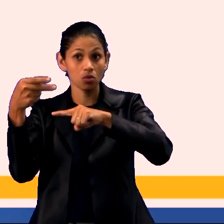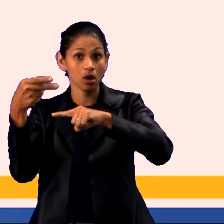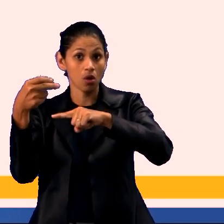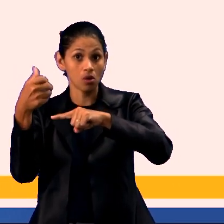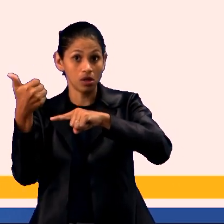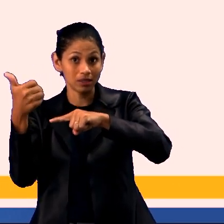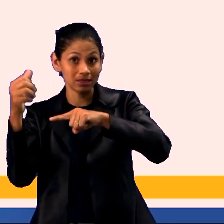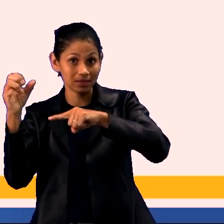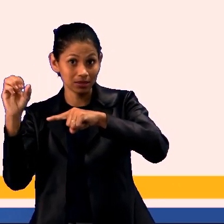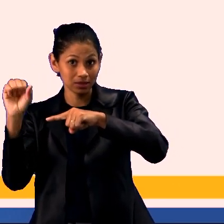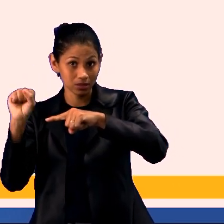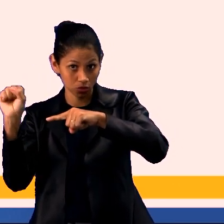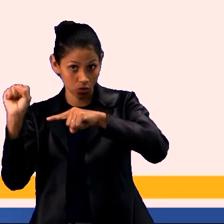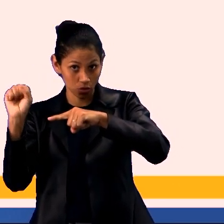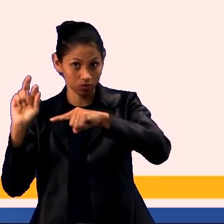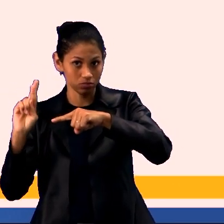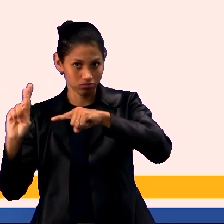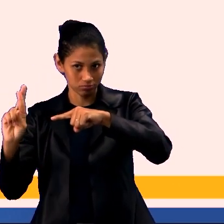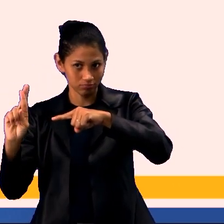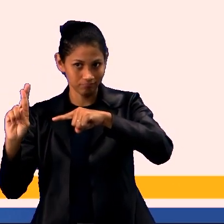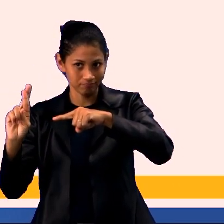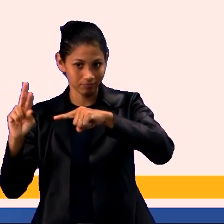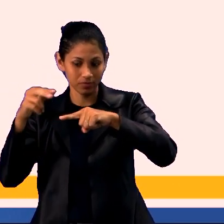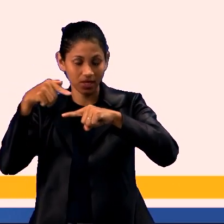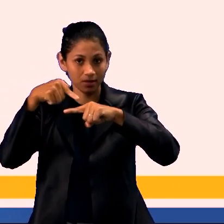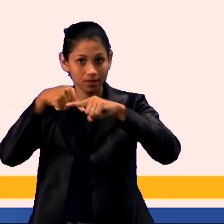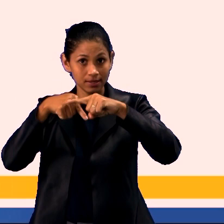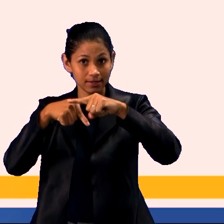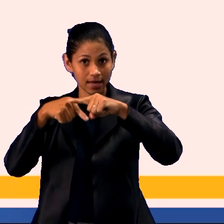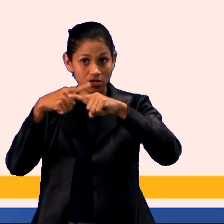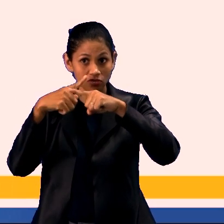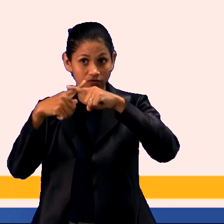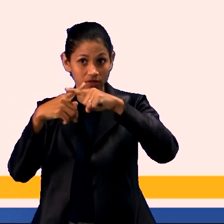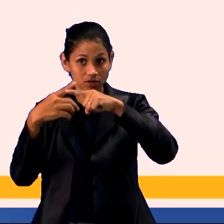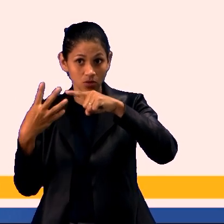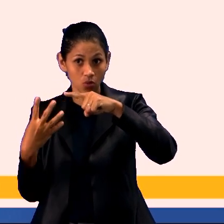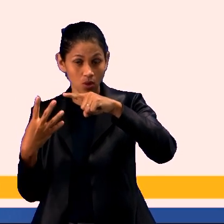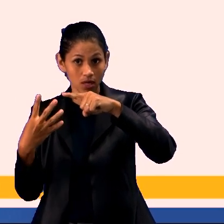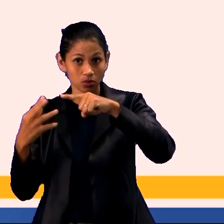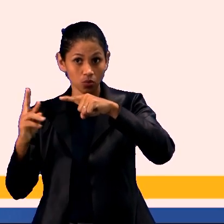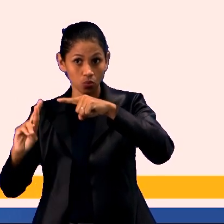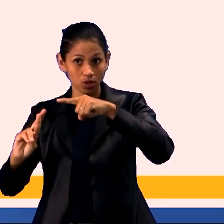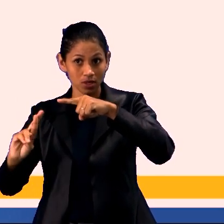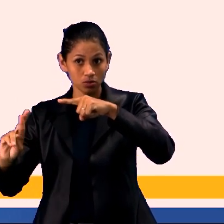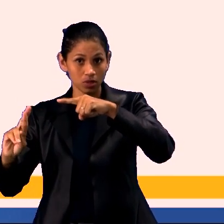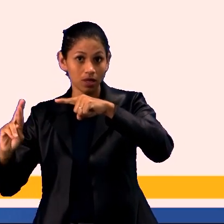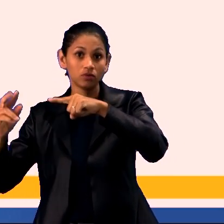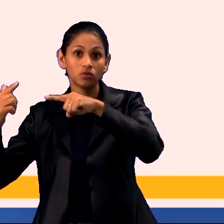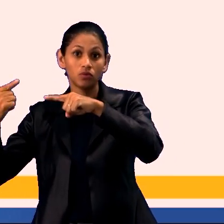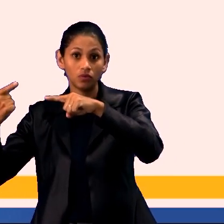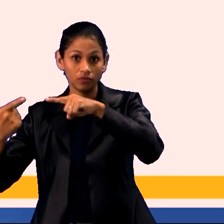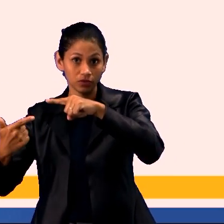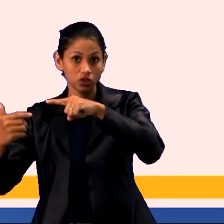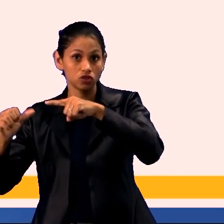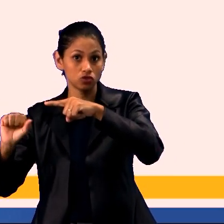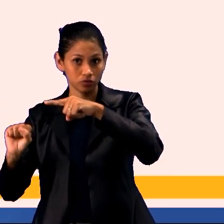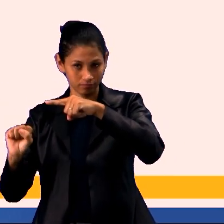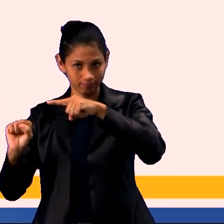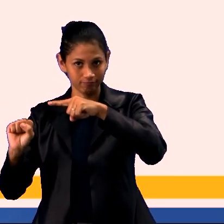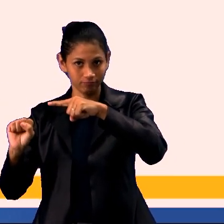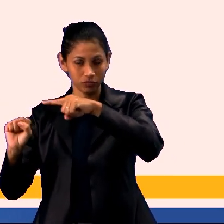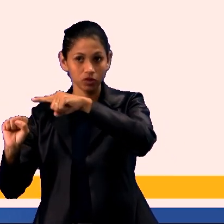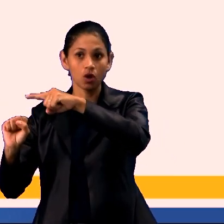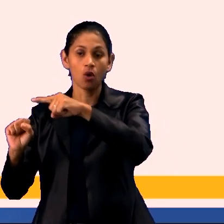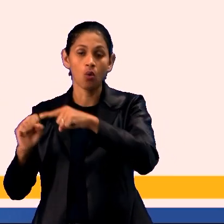28. E aí, o resultado dessas 2 frações é 18 sobre 28. E aí, você pode usar